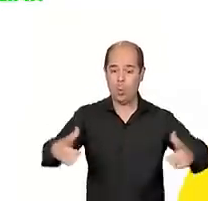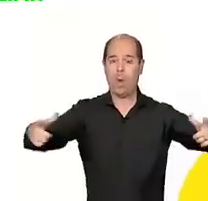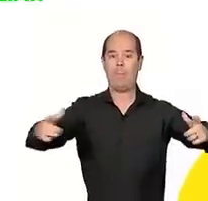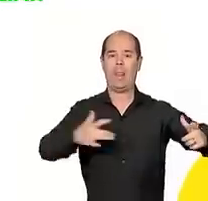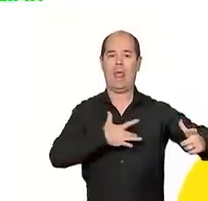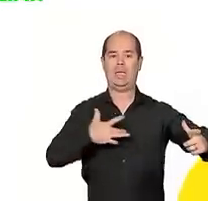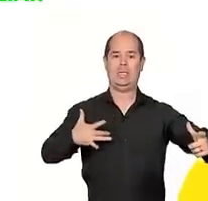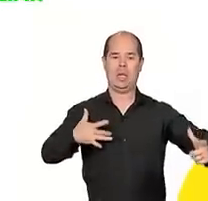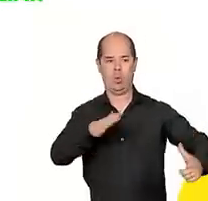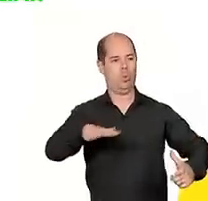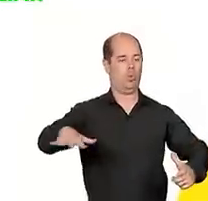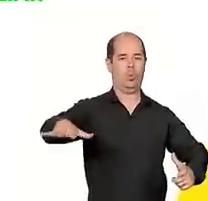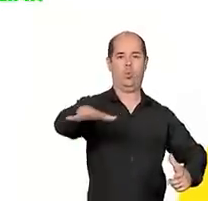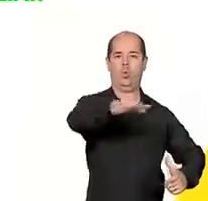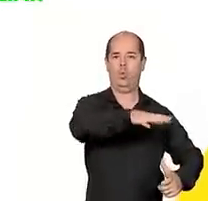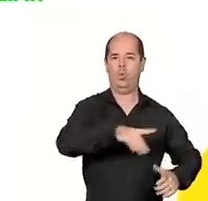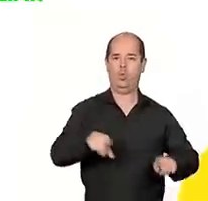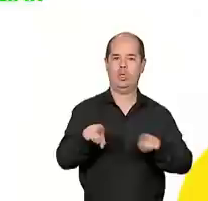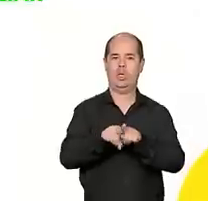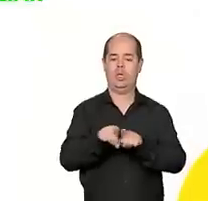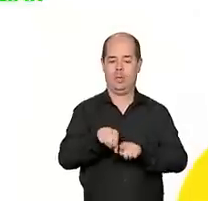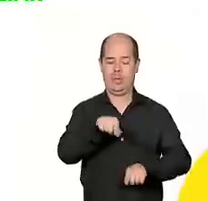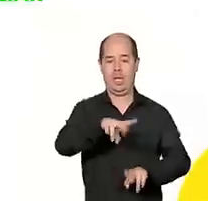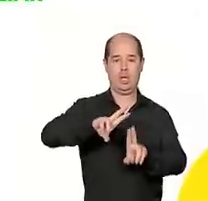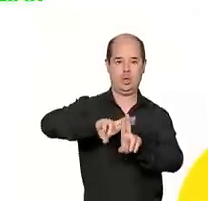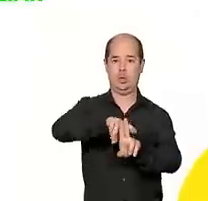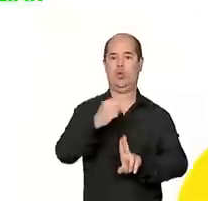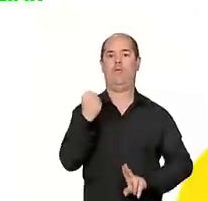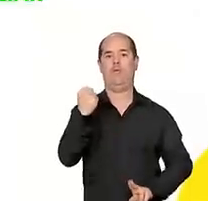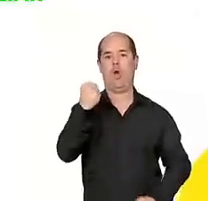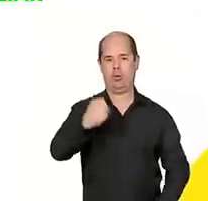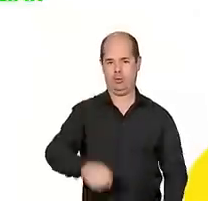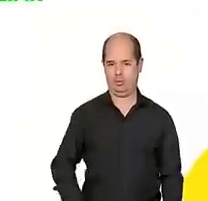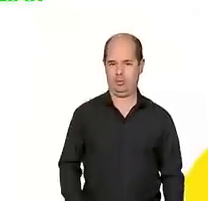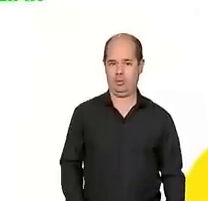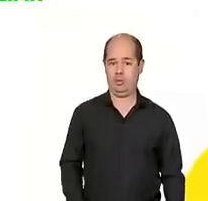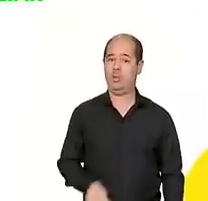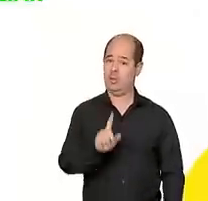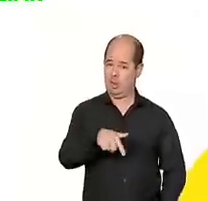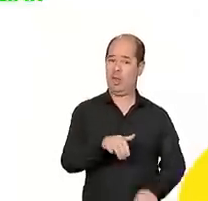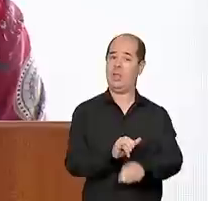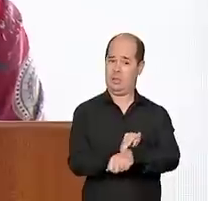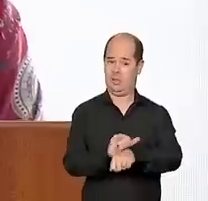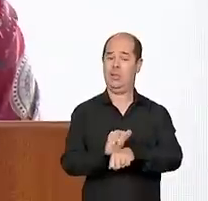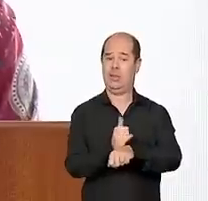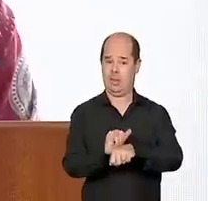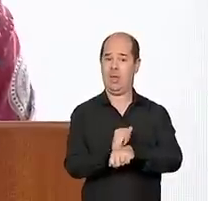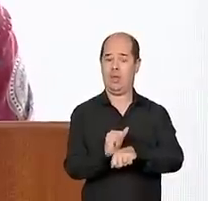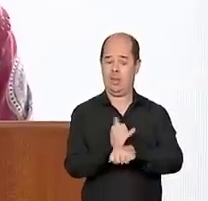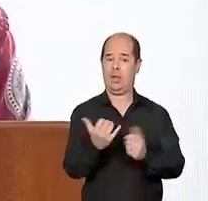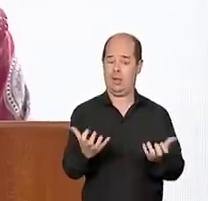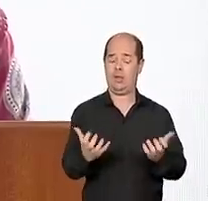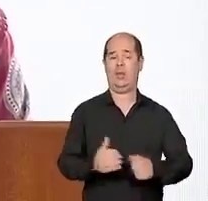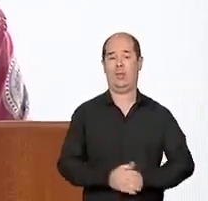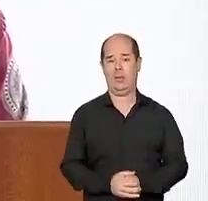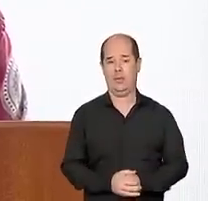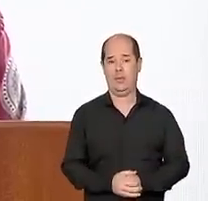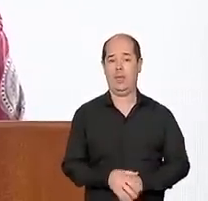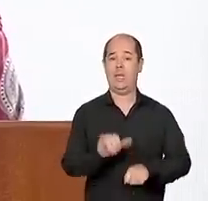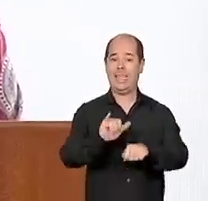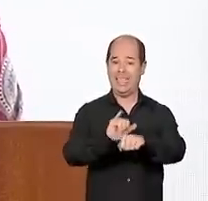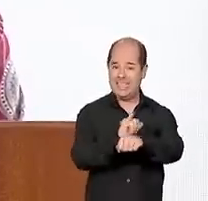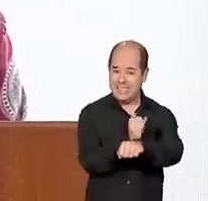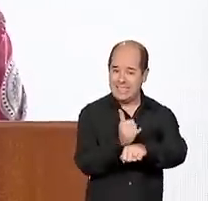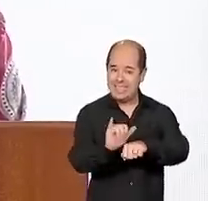saúde. Isso resume o sentido dessa estratégia. Uma estratégia que, como eu disse,